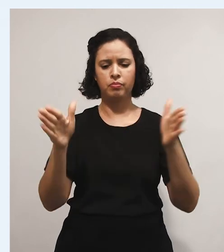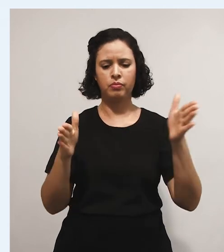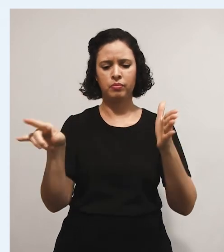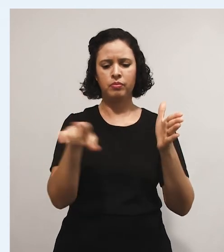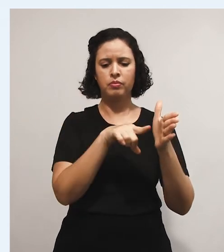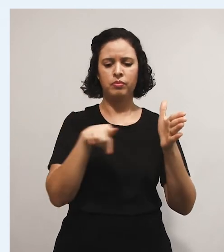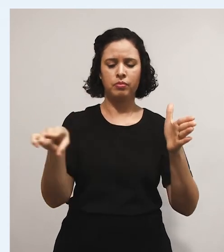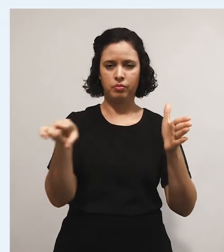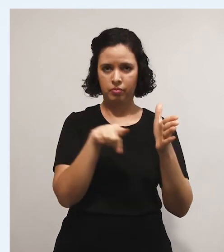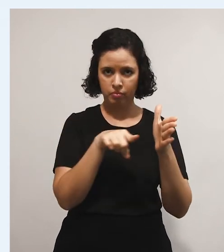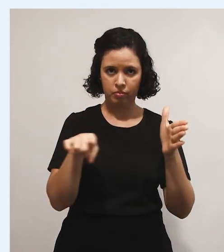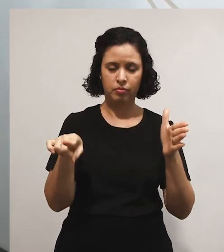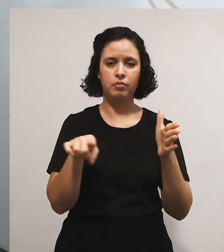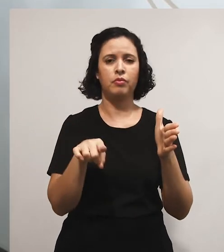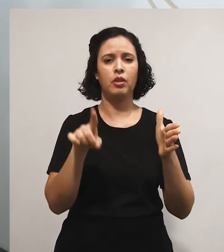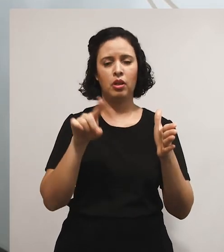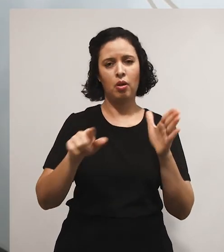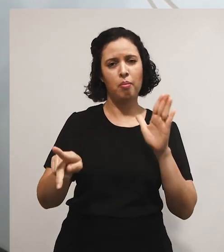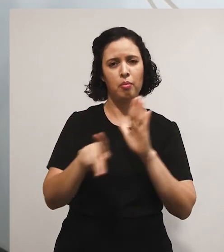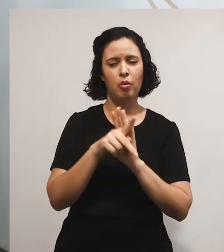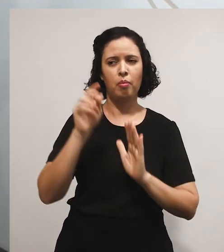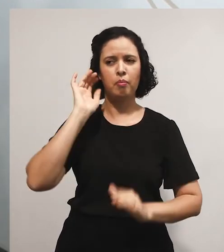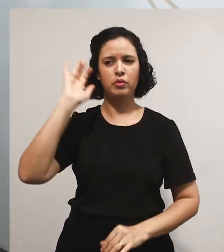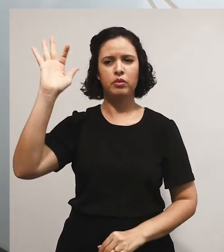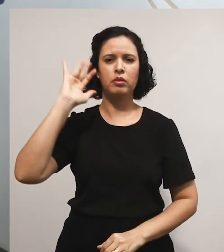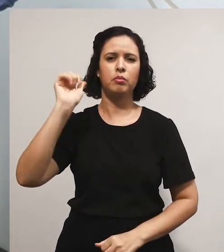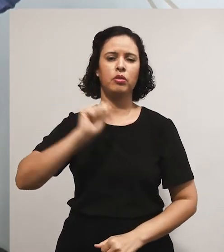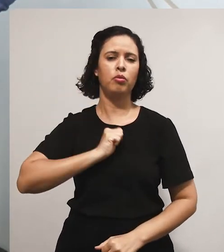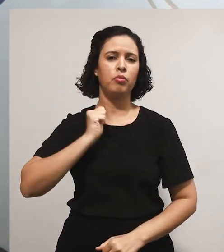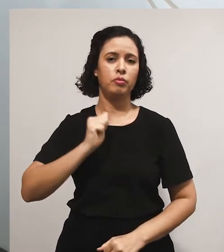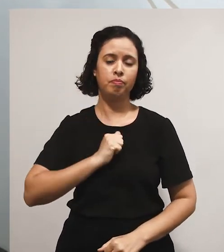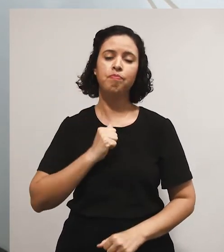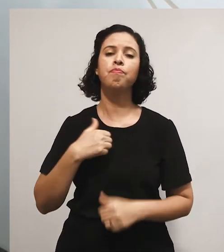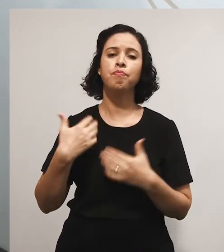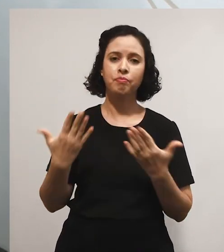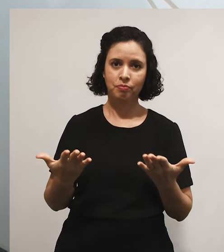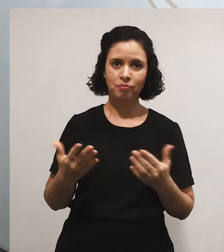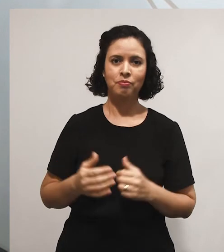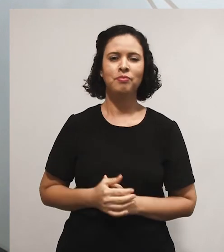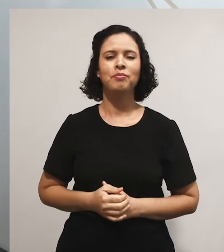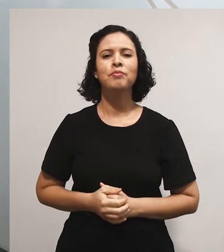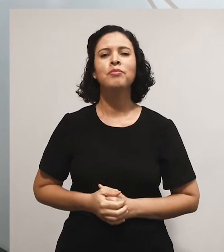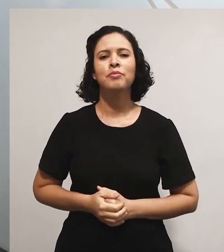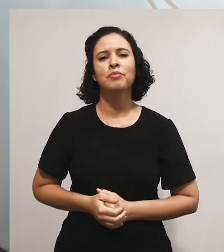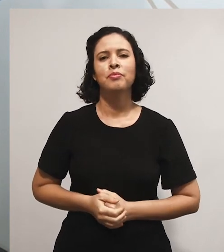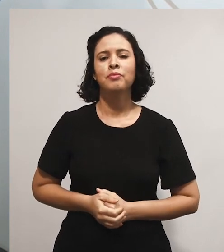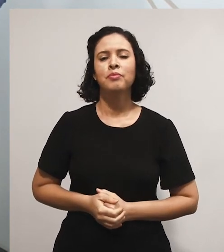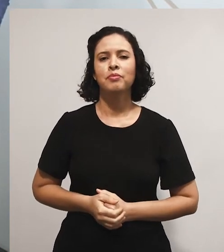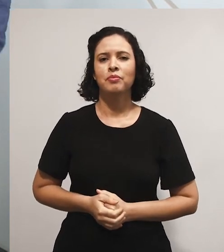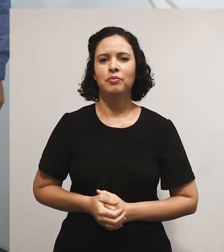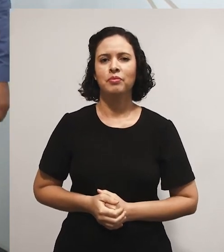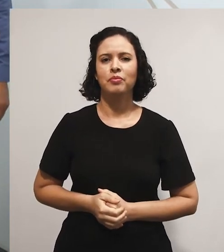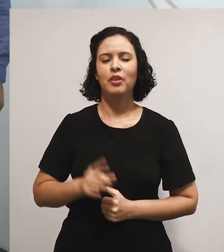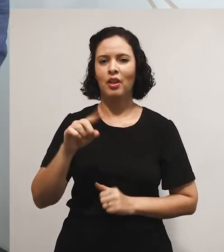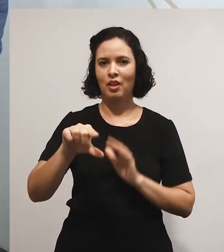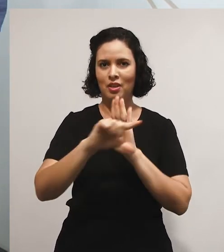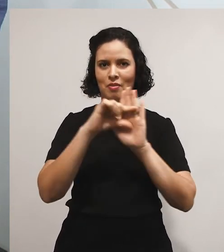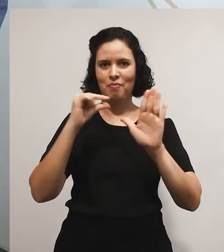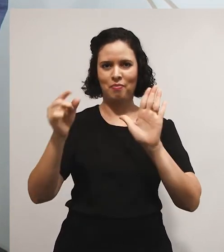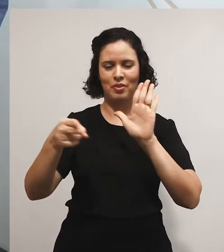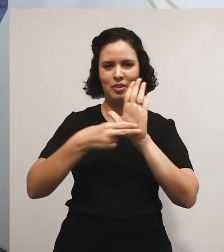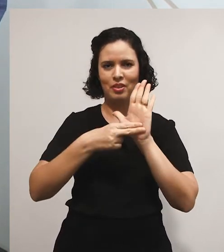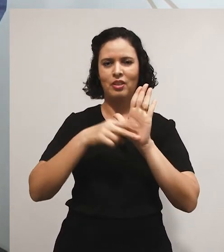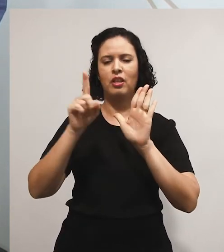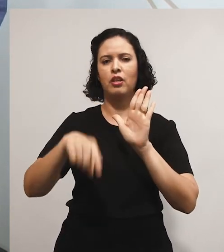esse pensamento antropológico. Muito bem, essa é a nossa ementa, esses são os